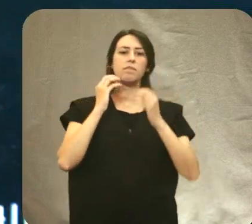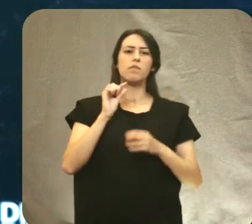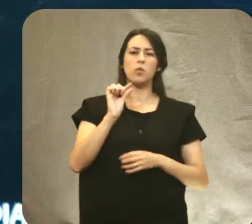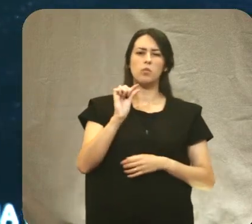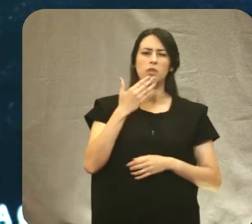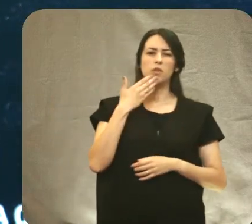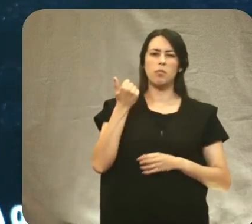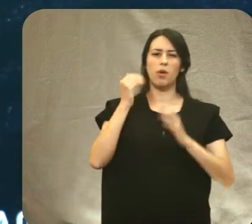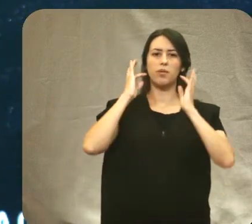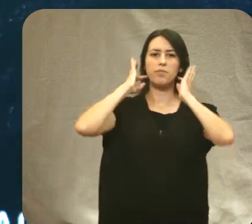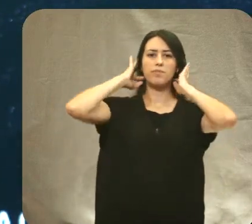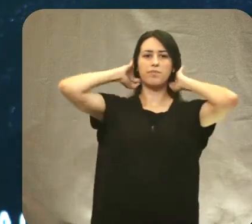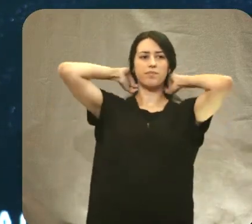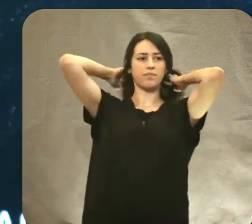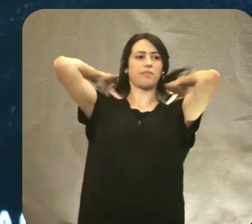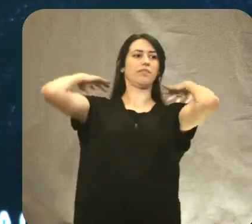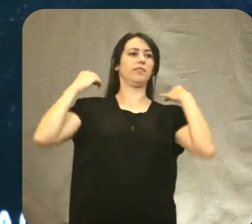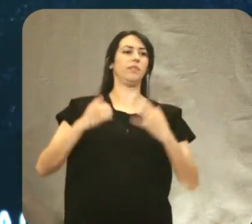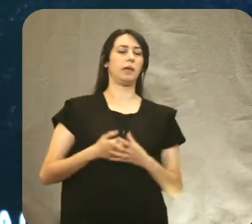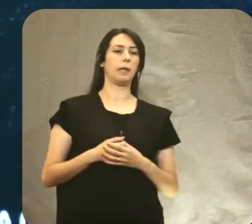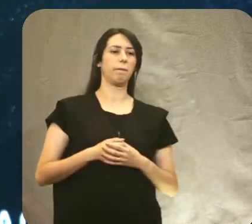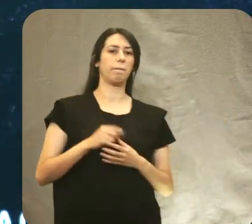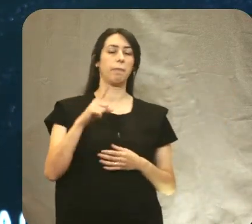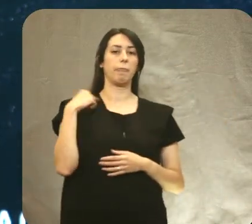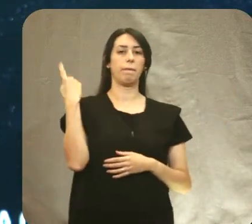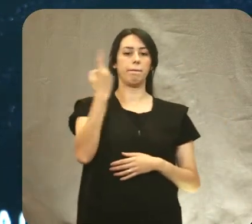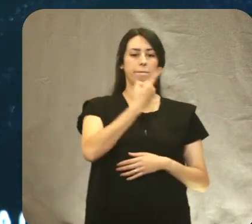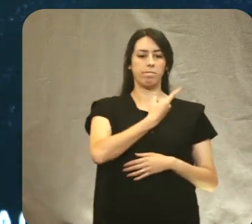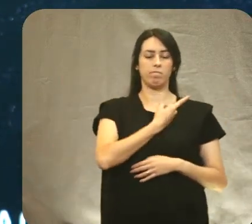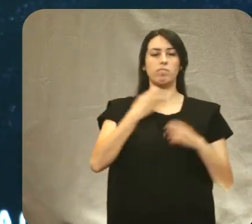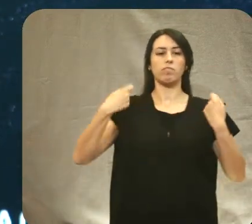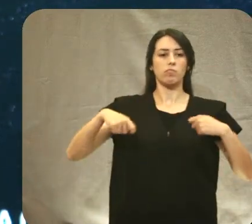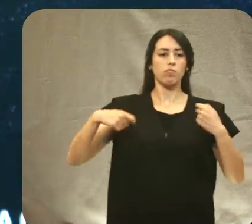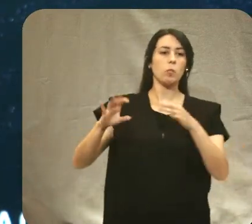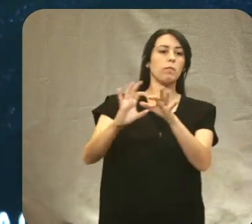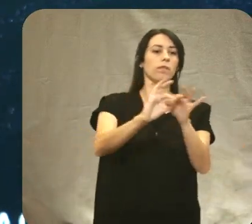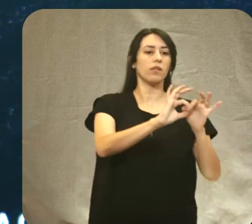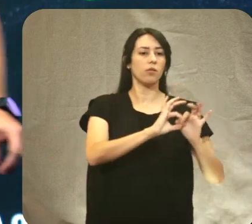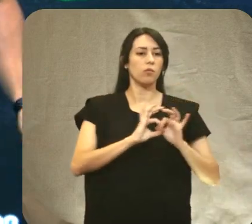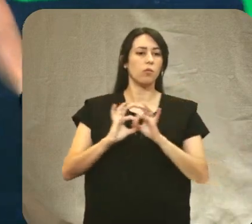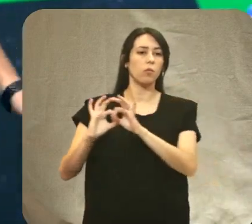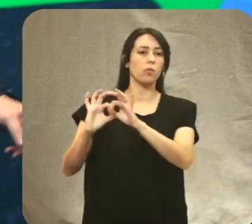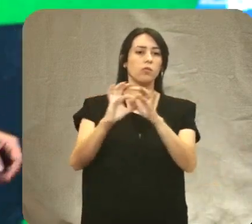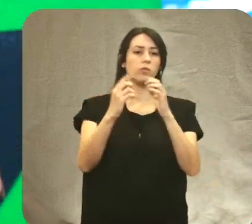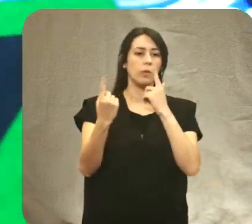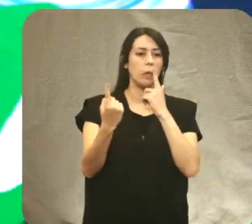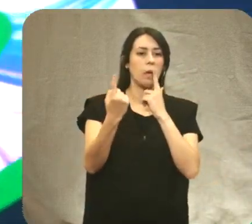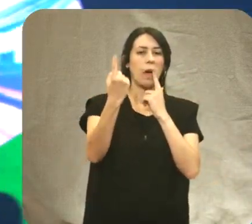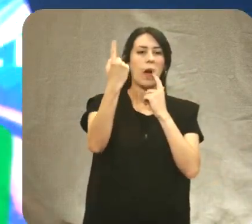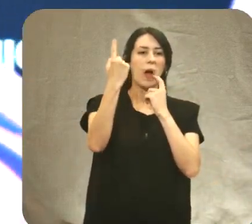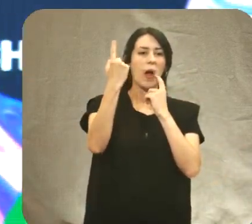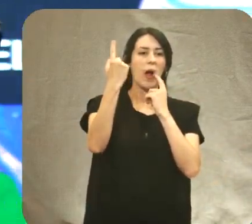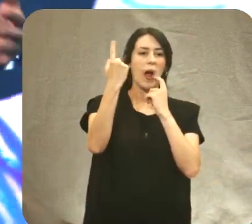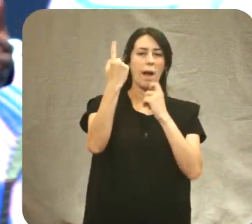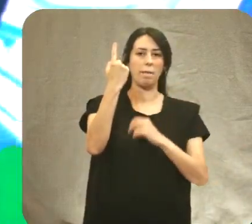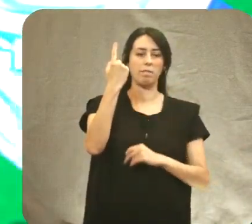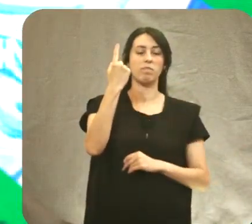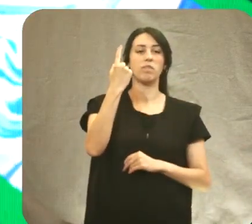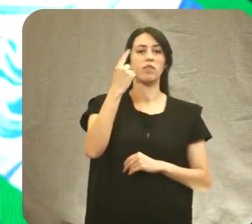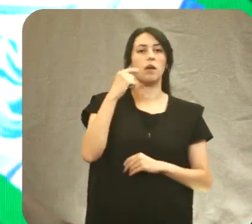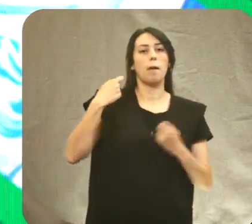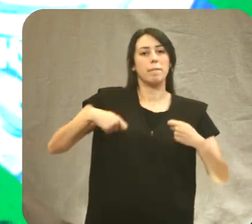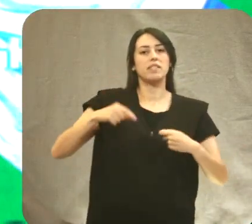continua. Para conservar a unidade, envolve constante